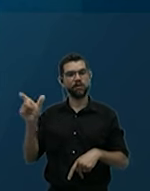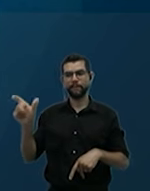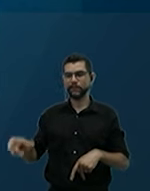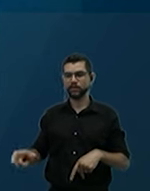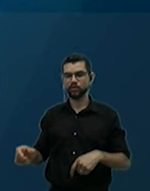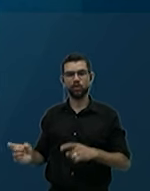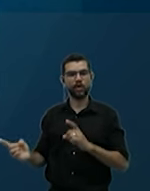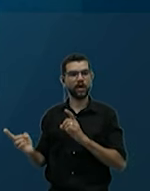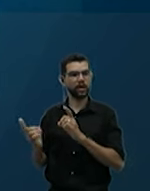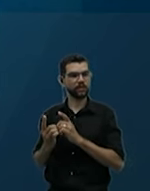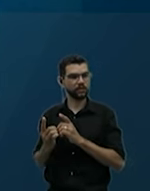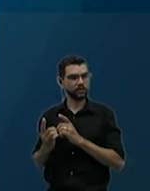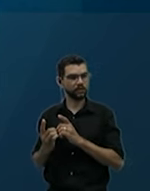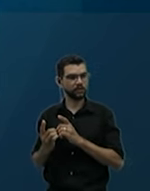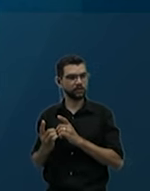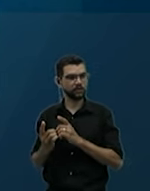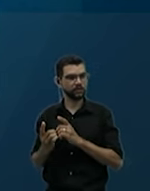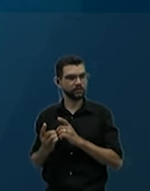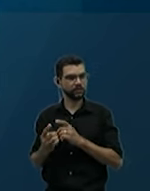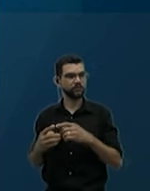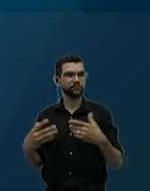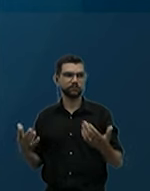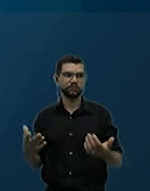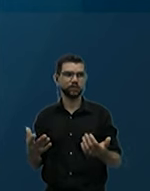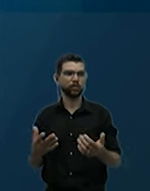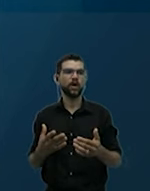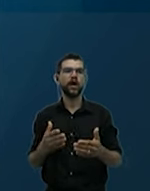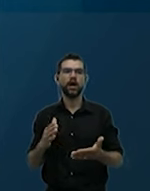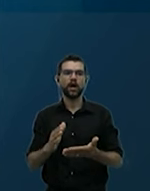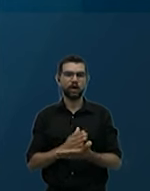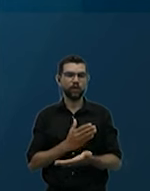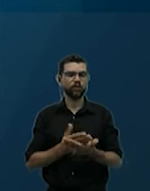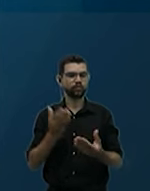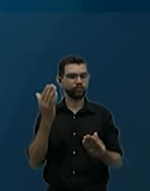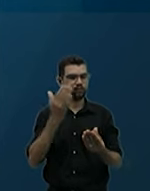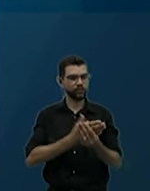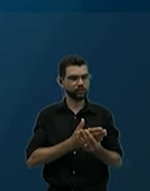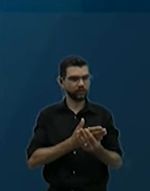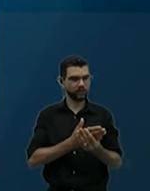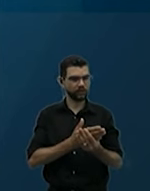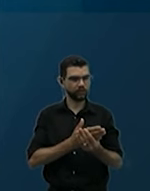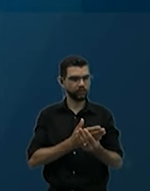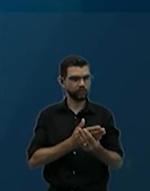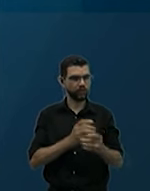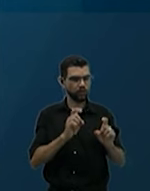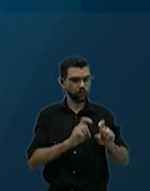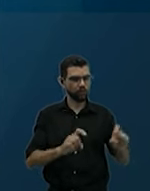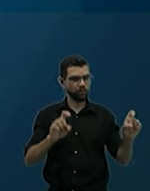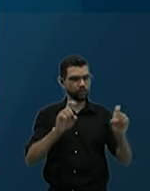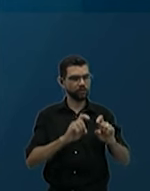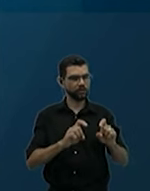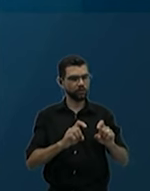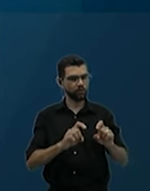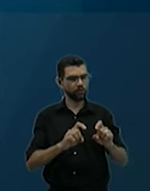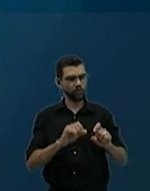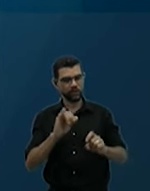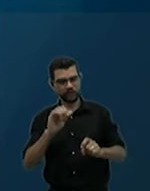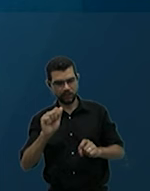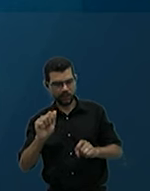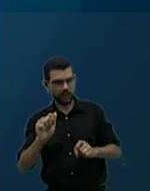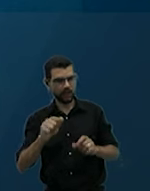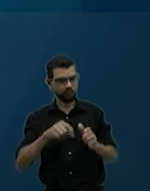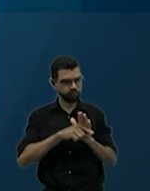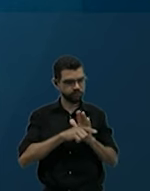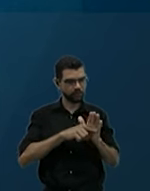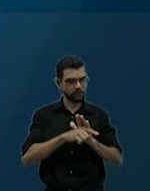sendo indeferidos e recaindo aqui no judiciário. Mas o judiciário não virou balcão